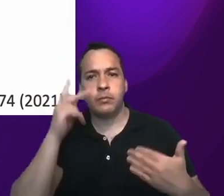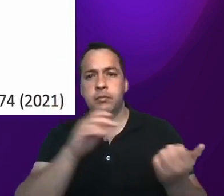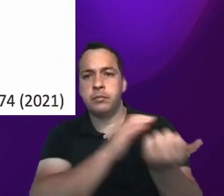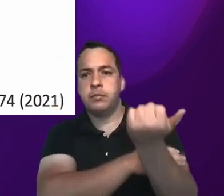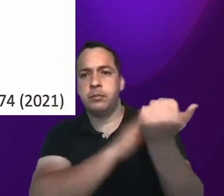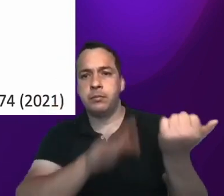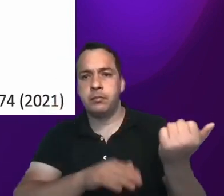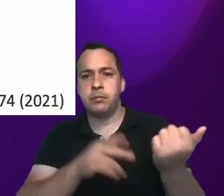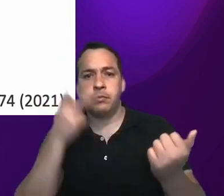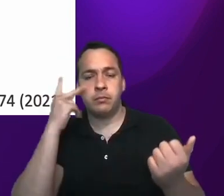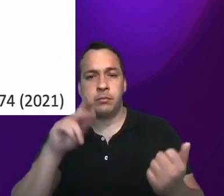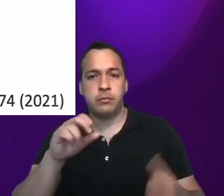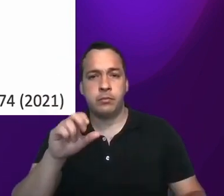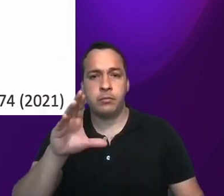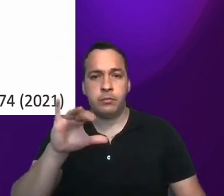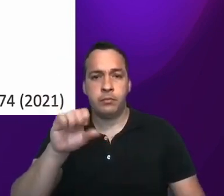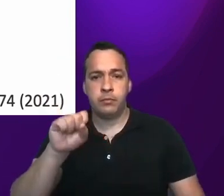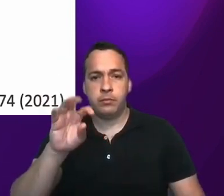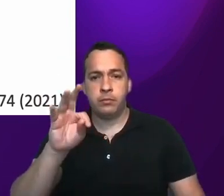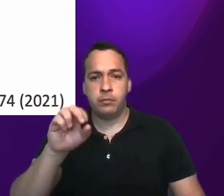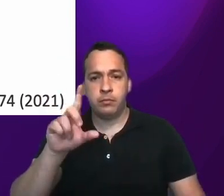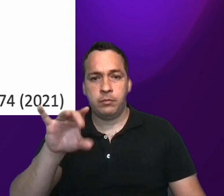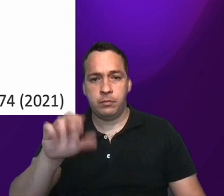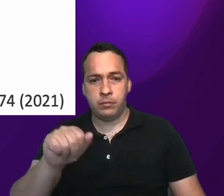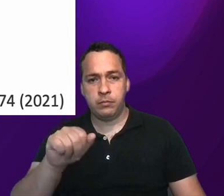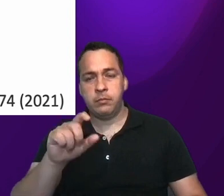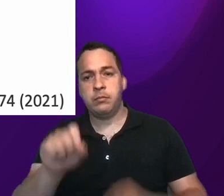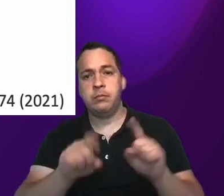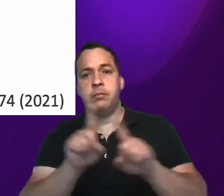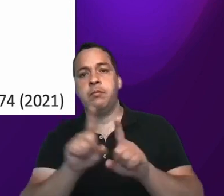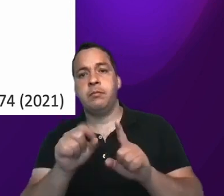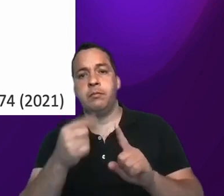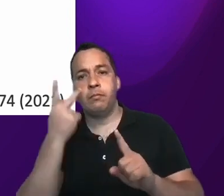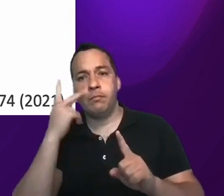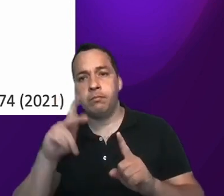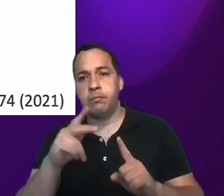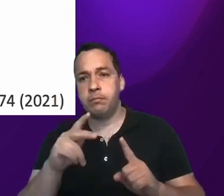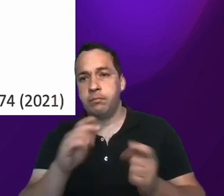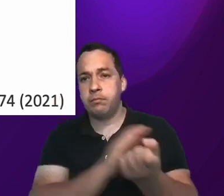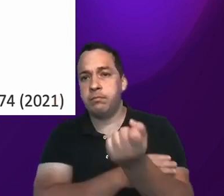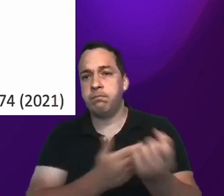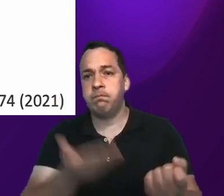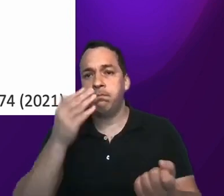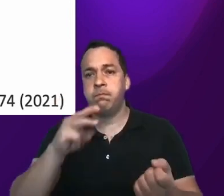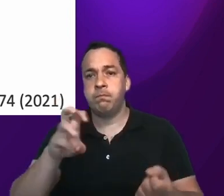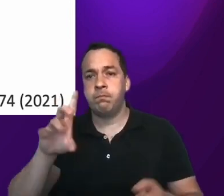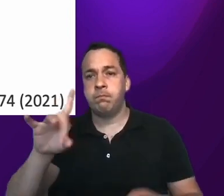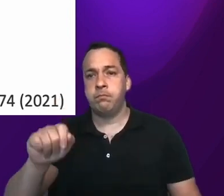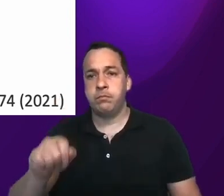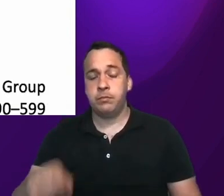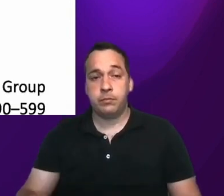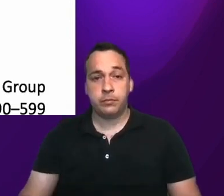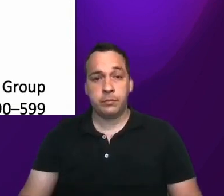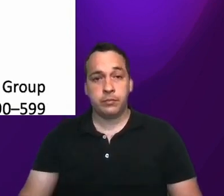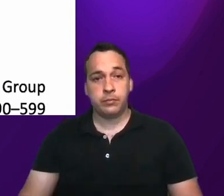na sistólica e baseado na pressão arterial média.